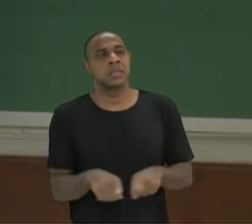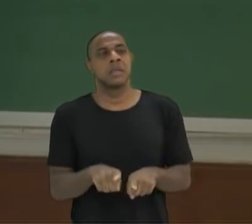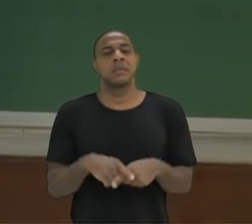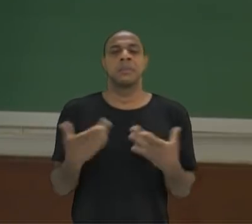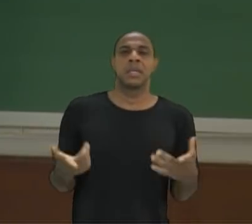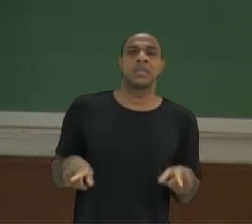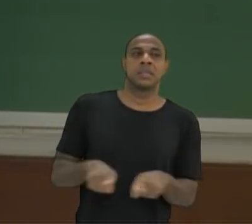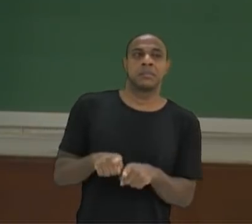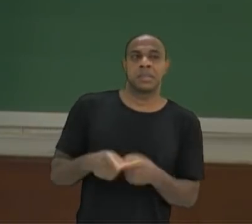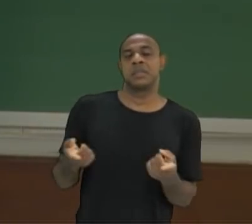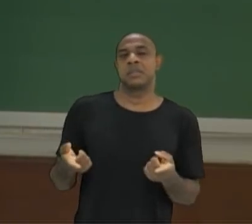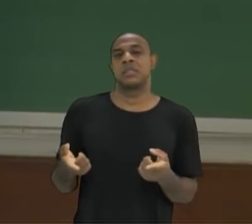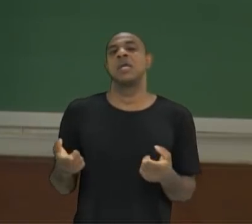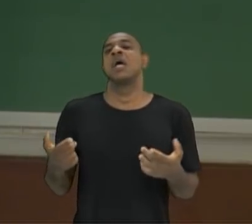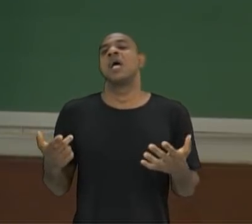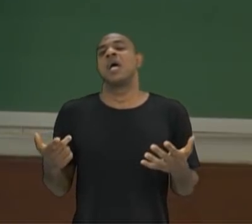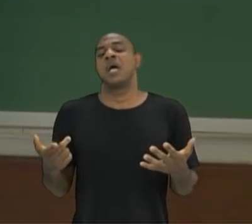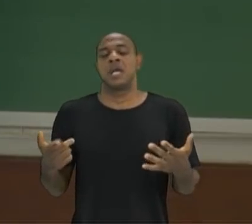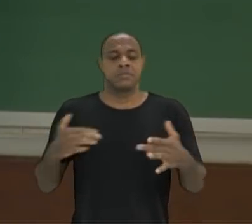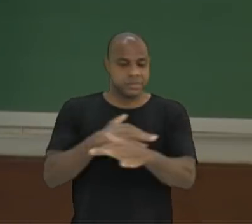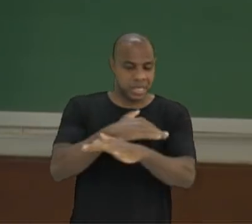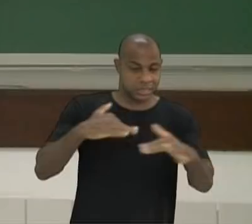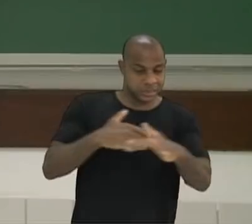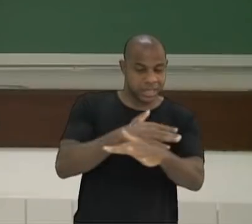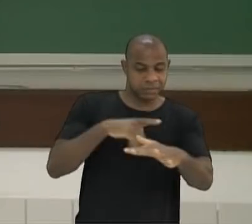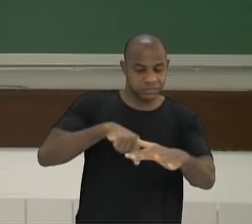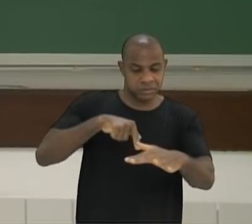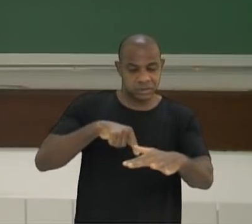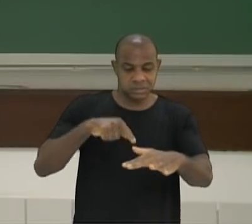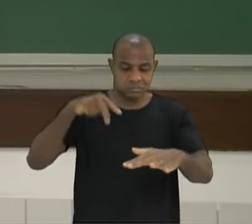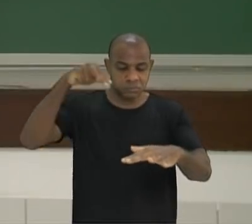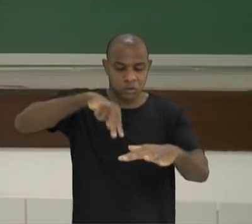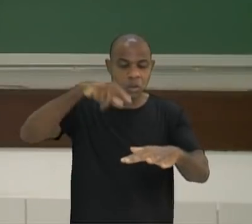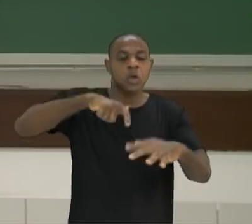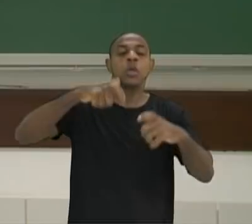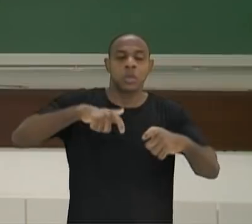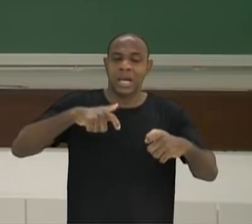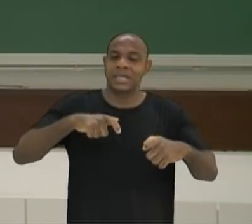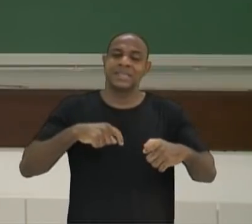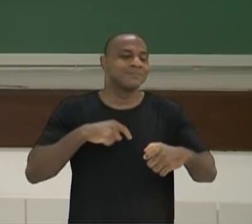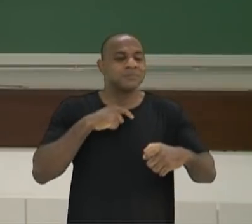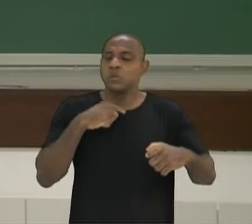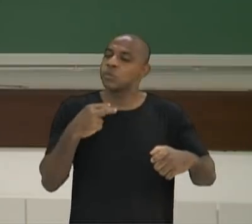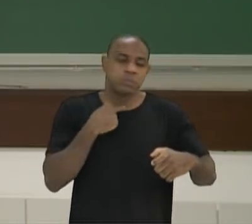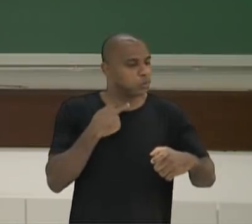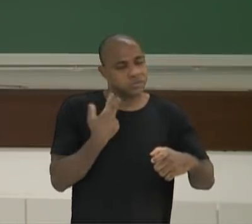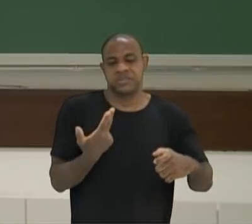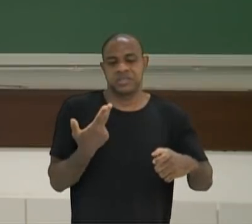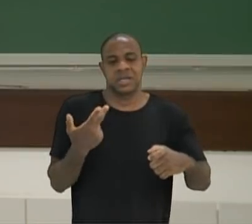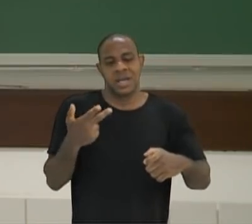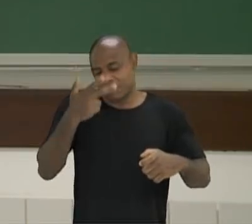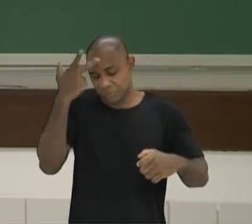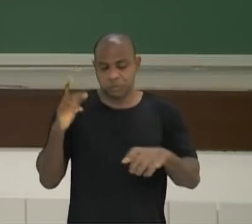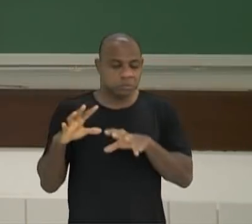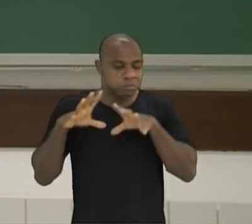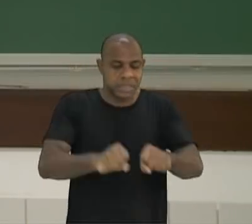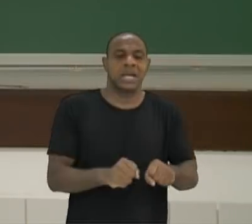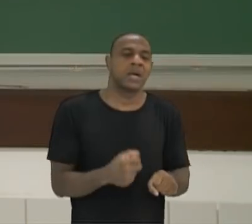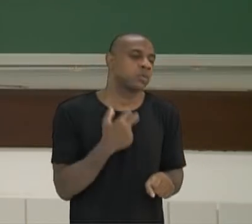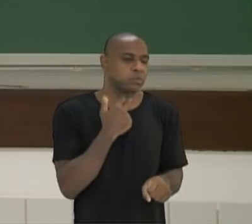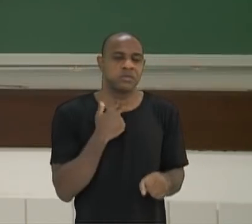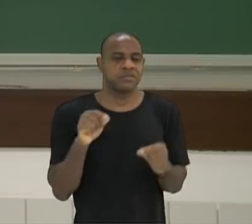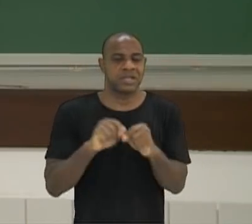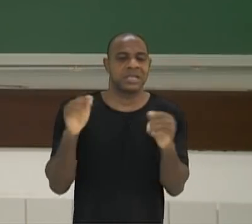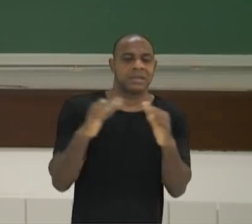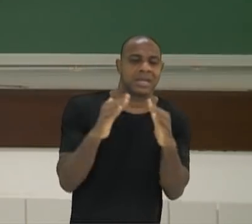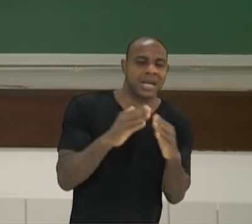ambientes urbanos, perceber se existem áreas que não deveriam ser ocupadas pelas pessoas, mas que estão sendo ocupadas. Então, é uma